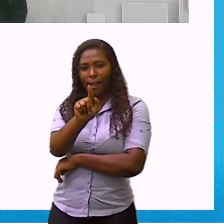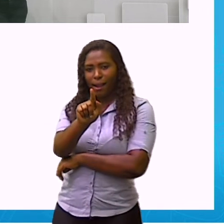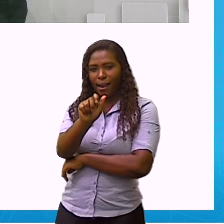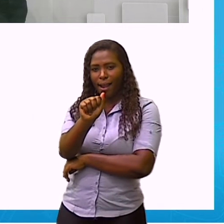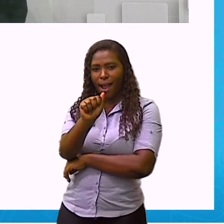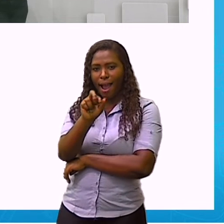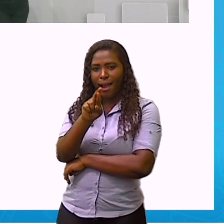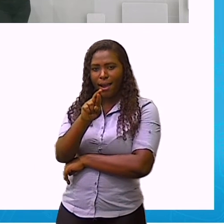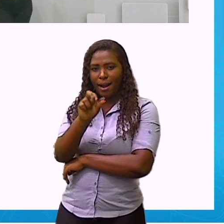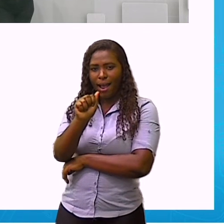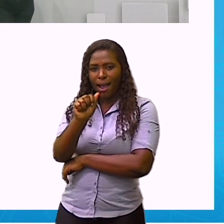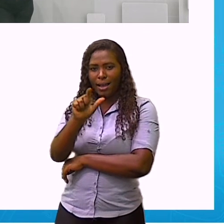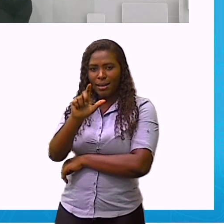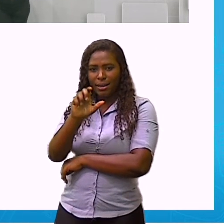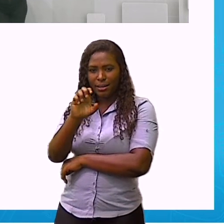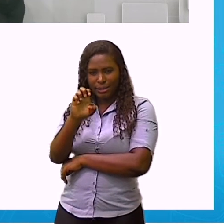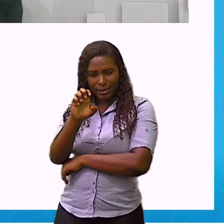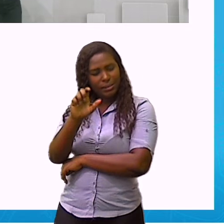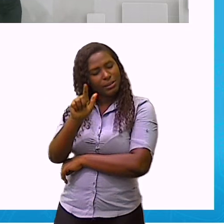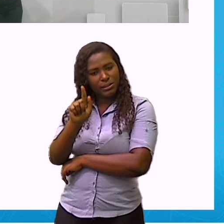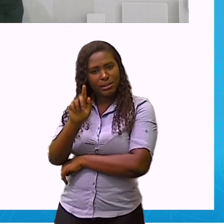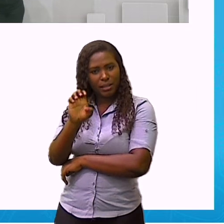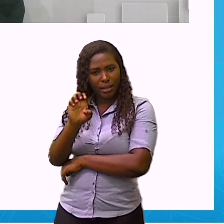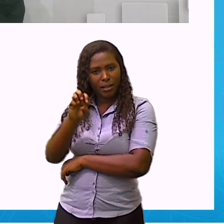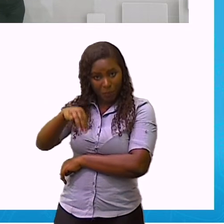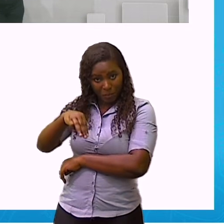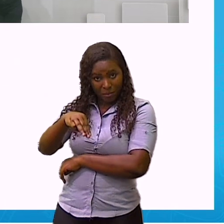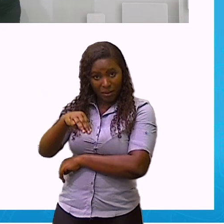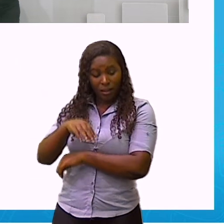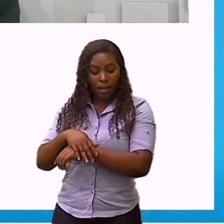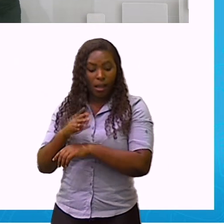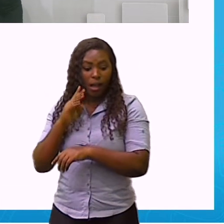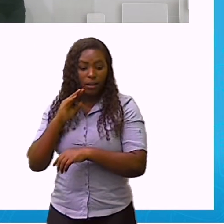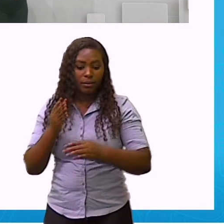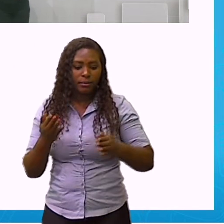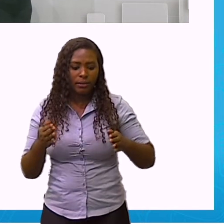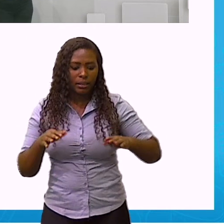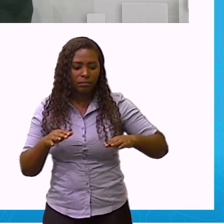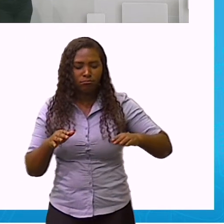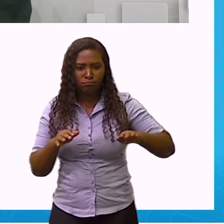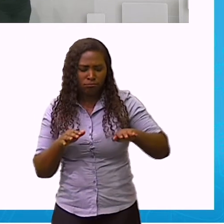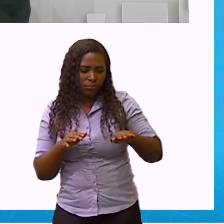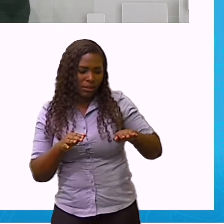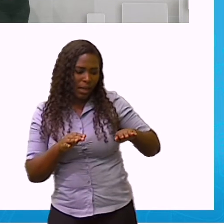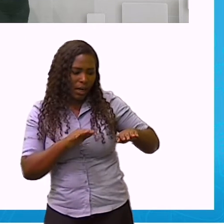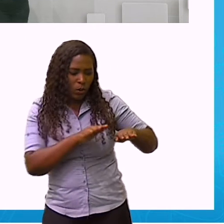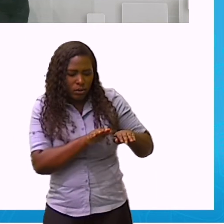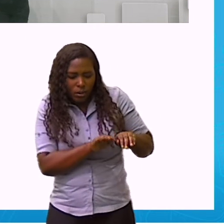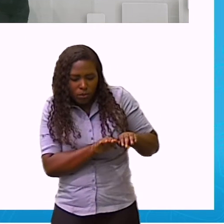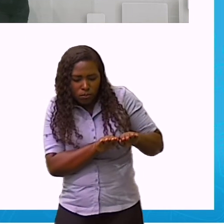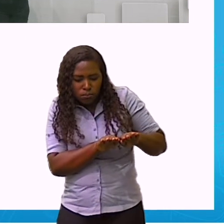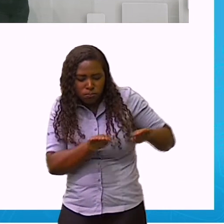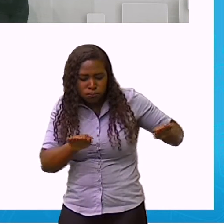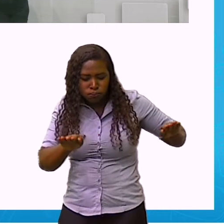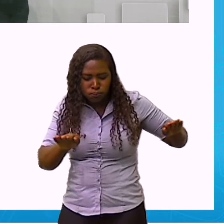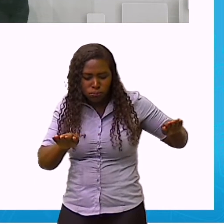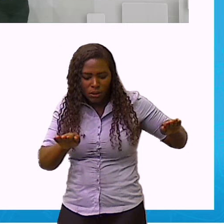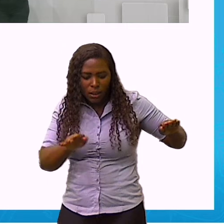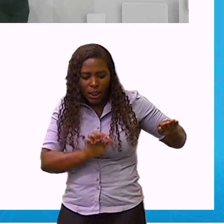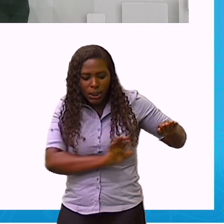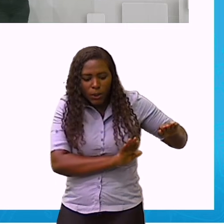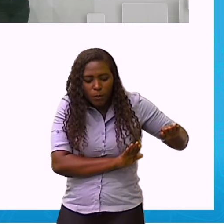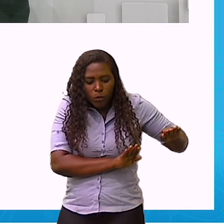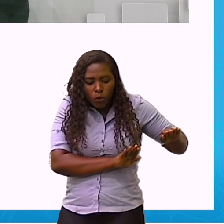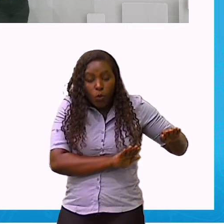um pouco. Então, você está caminhando, viu que é um portão maior, a calçada ela está rebaixada, observe.